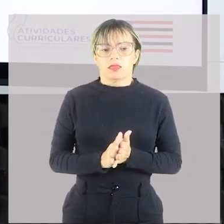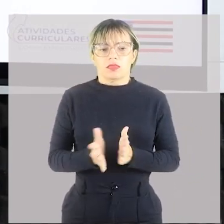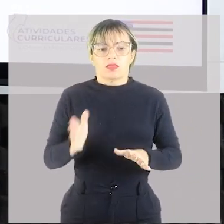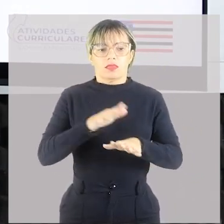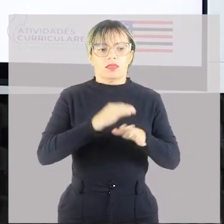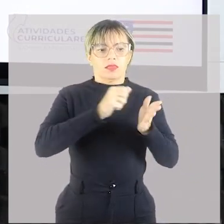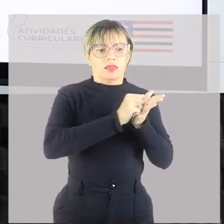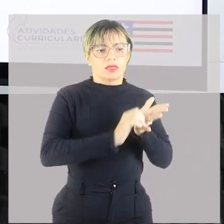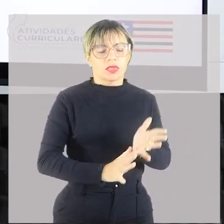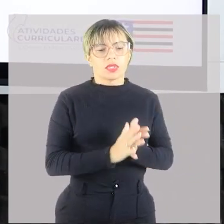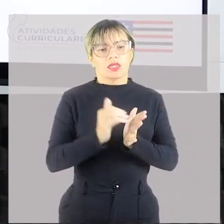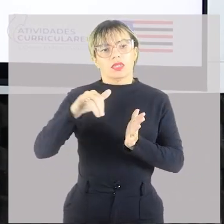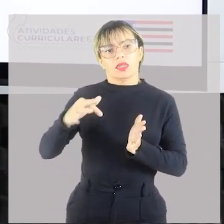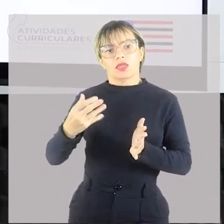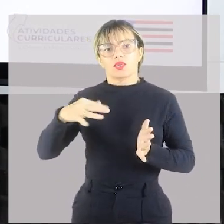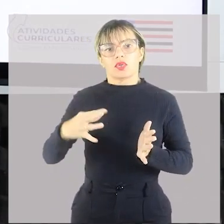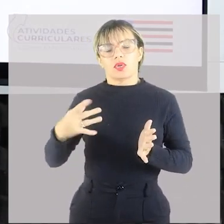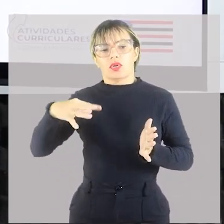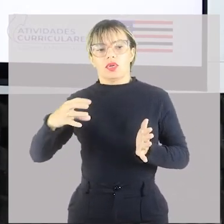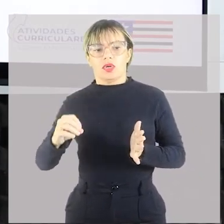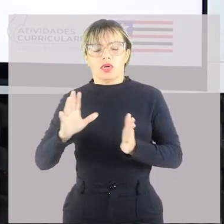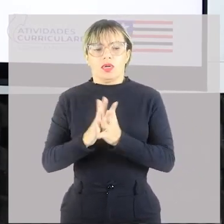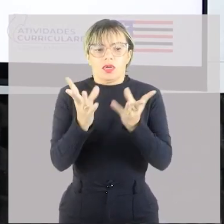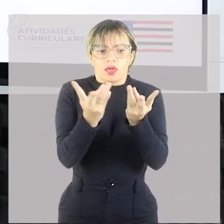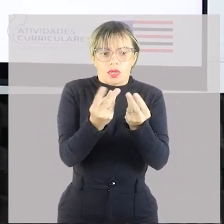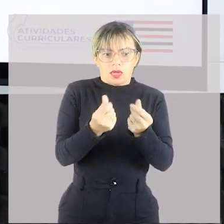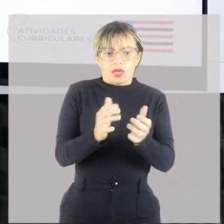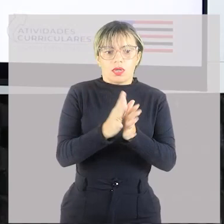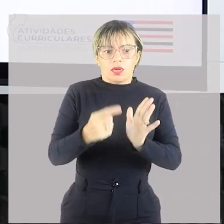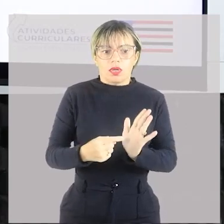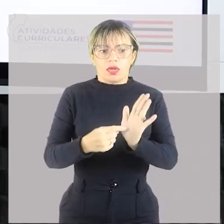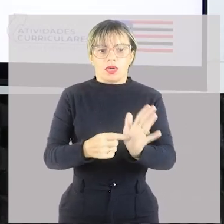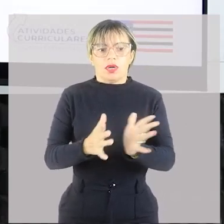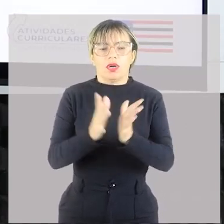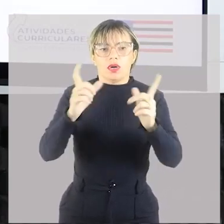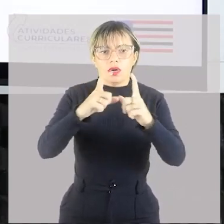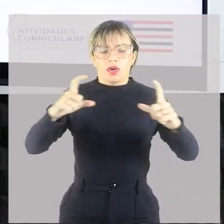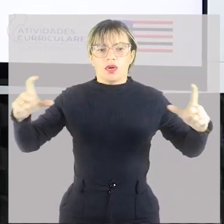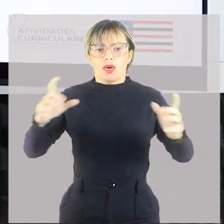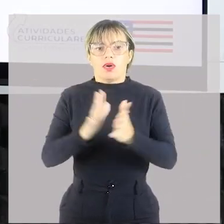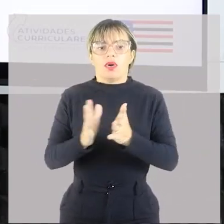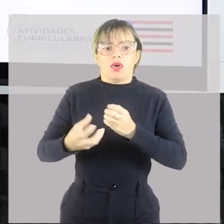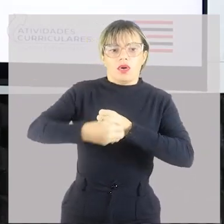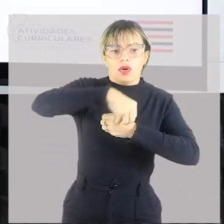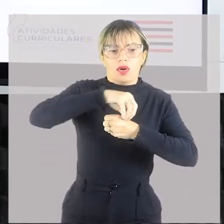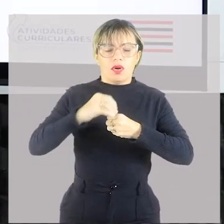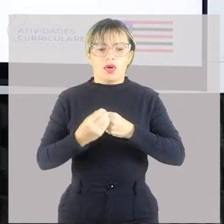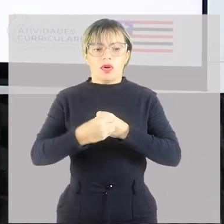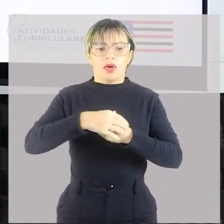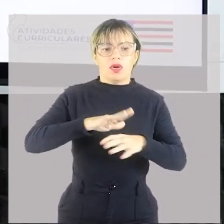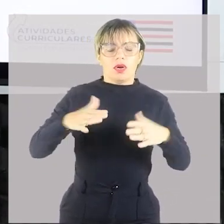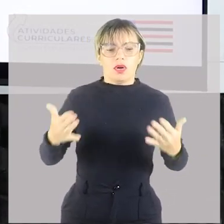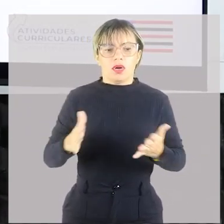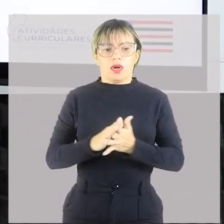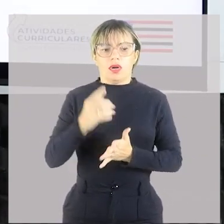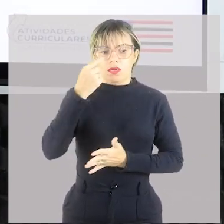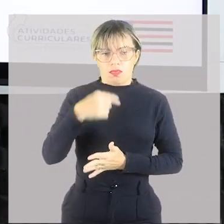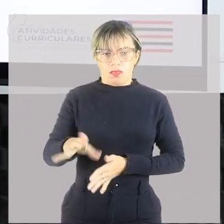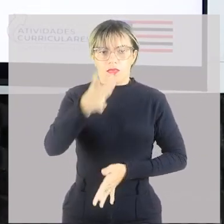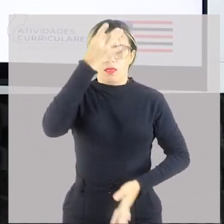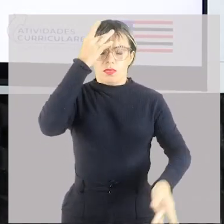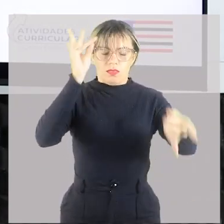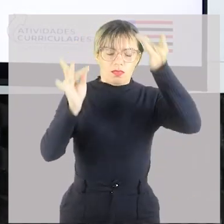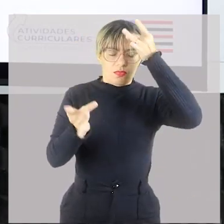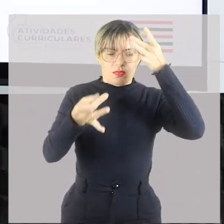está falando justamente de substâncias que apresentam a mesma fórmula molecular, tá bom? Então, isso aí já fica logo na tua